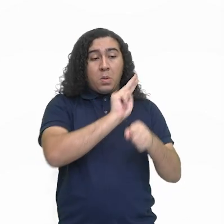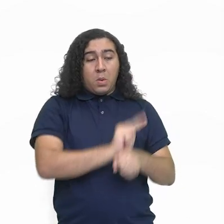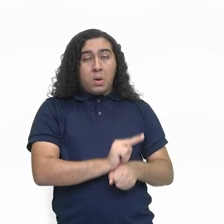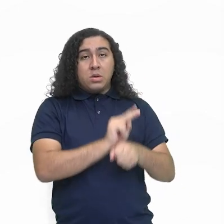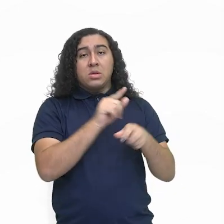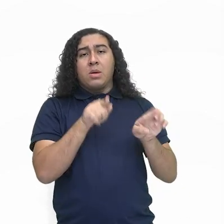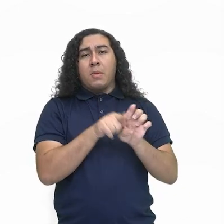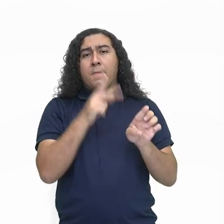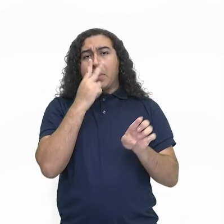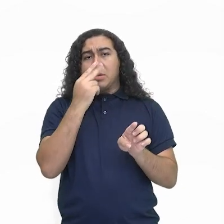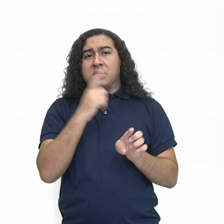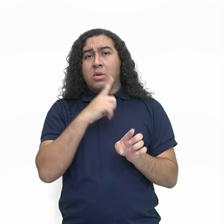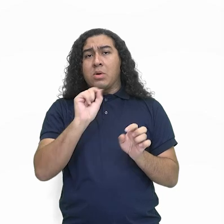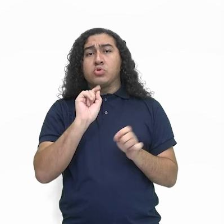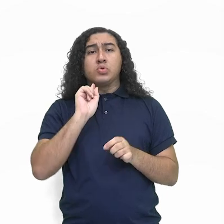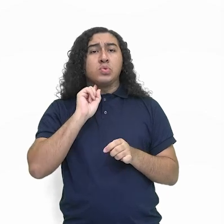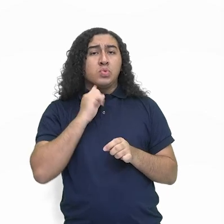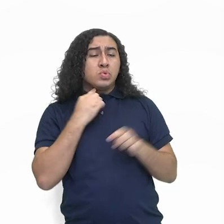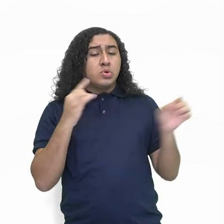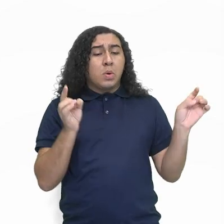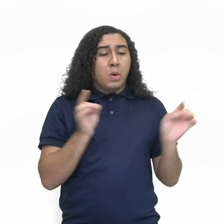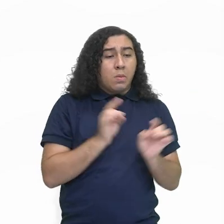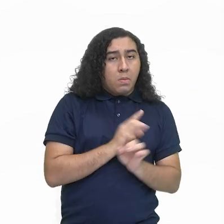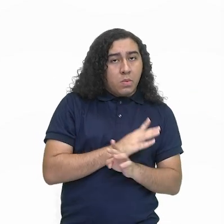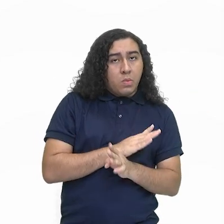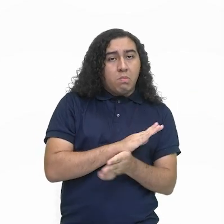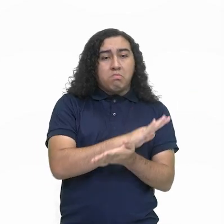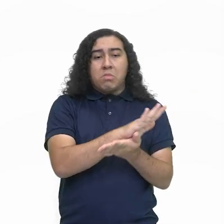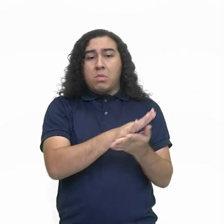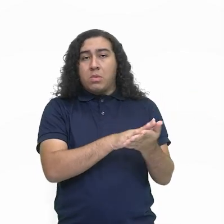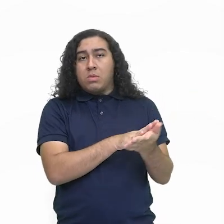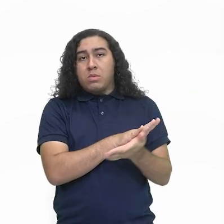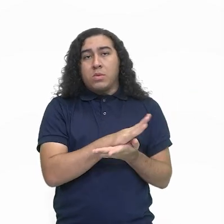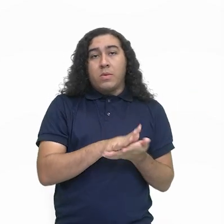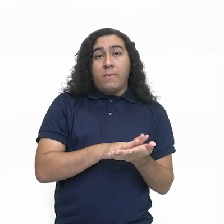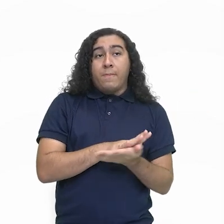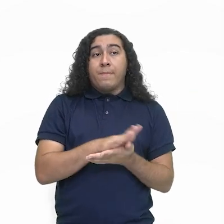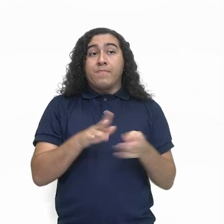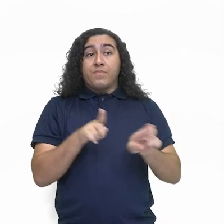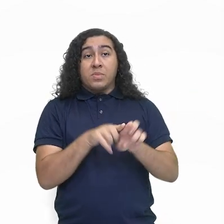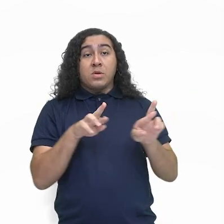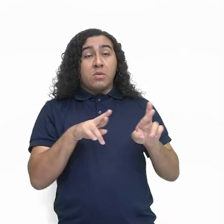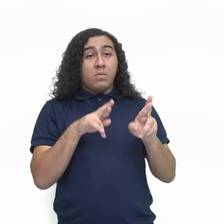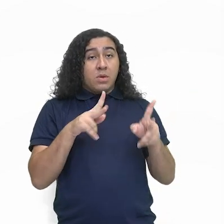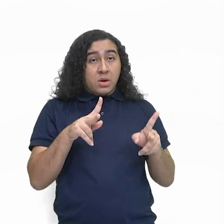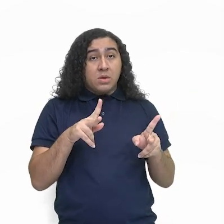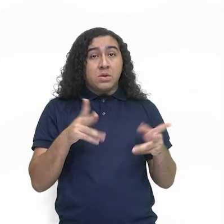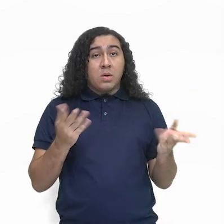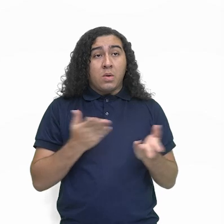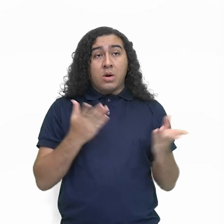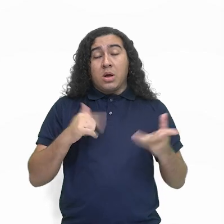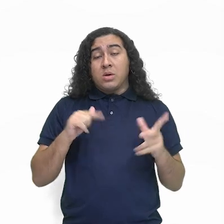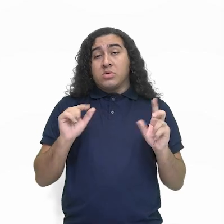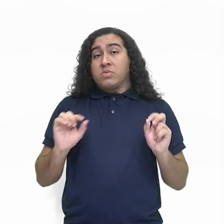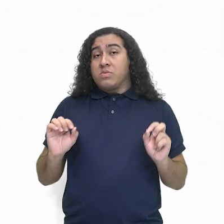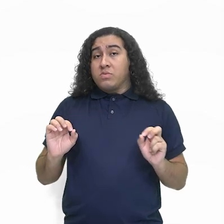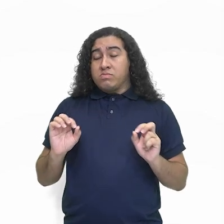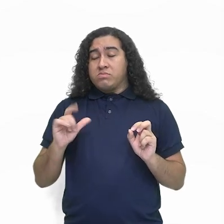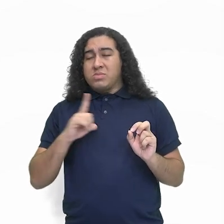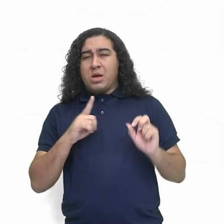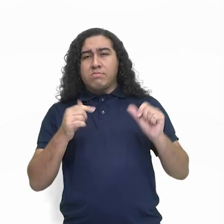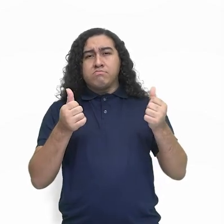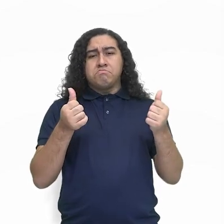né, suja, deixasse de ser aquela coisa rudimentar, né, de menor importância, né, com